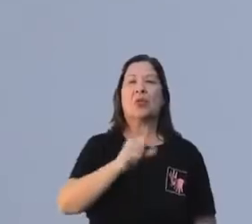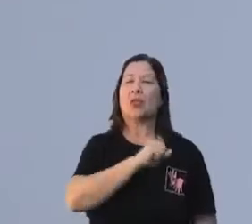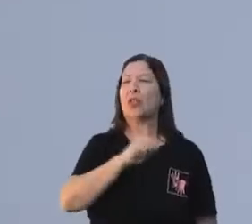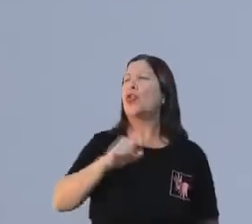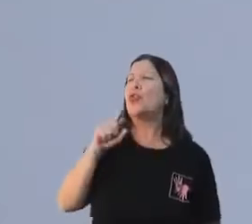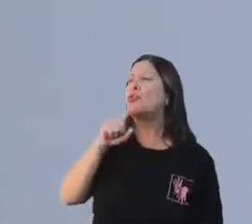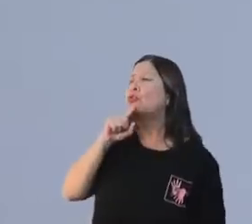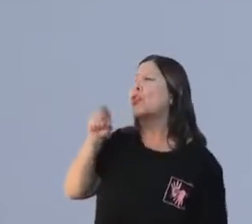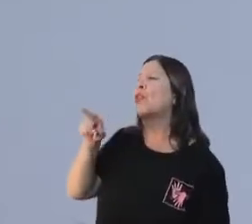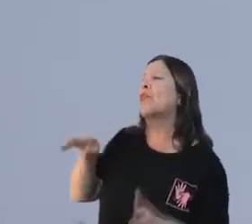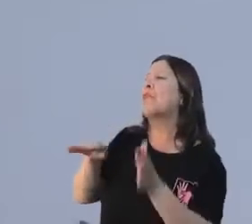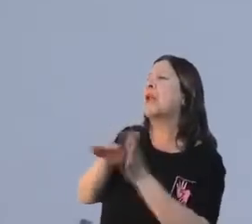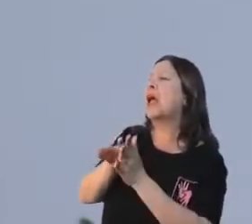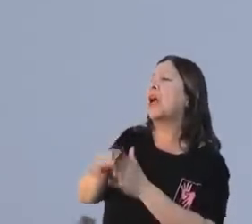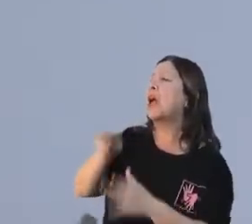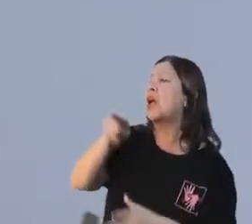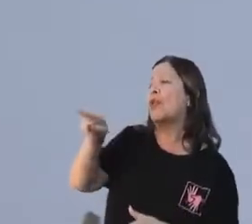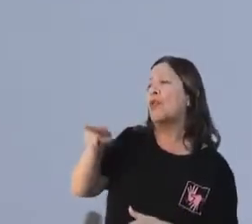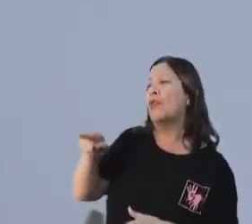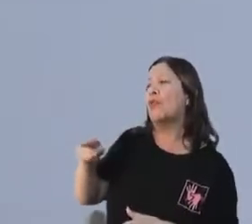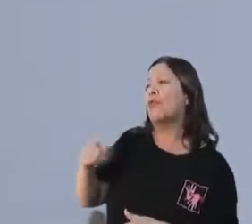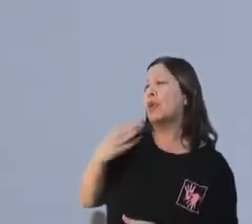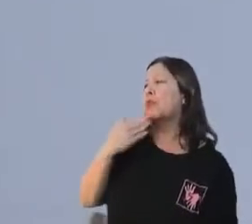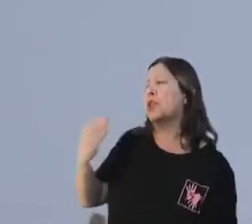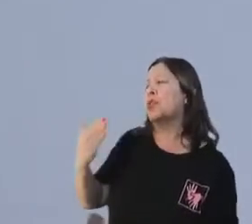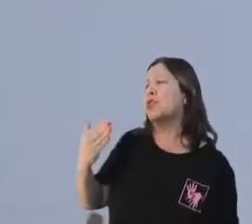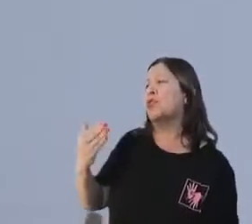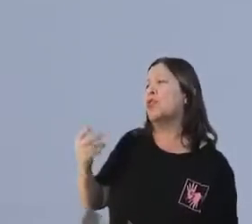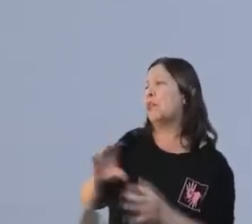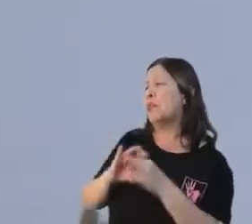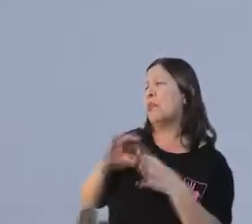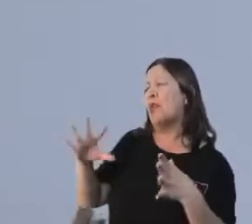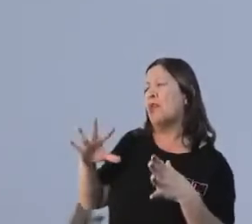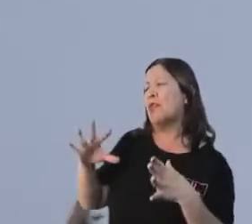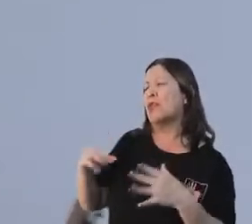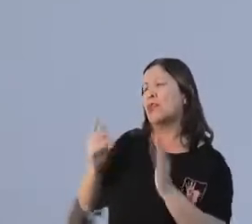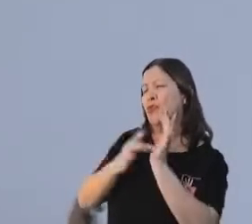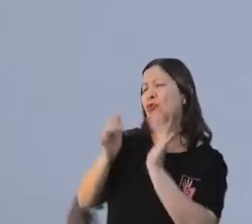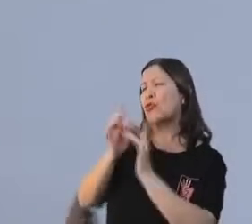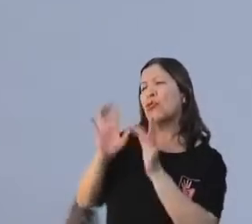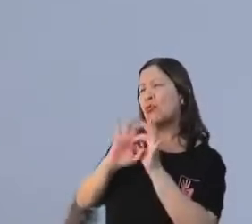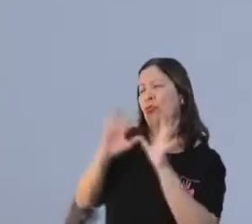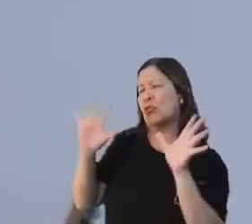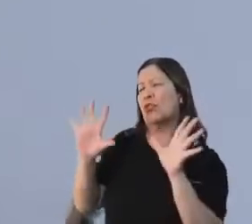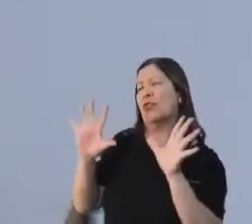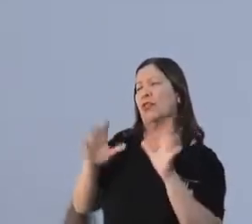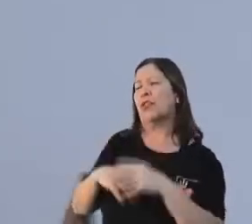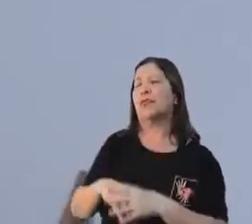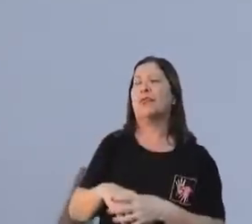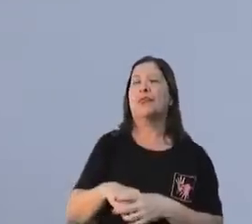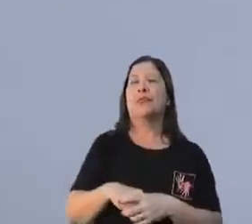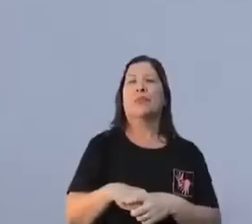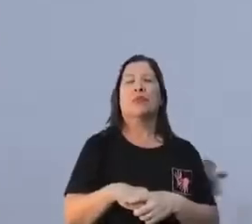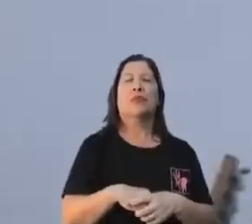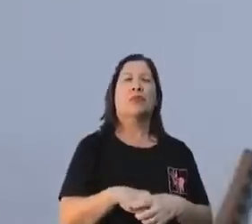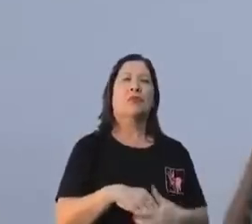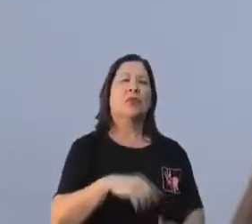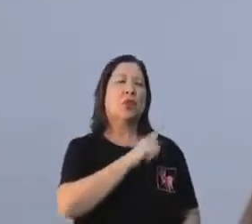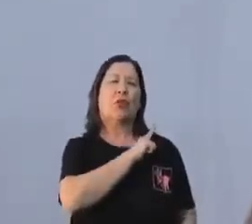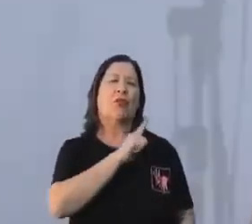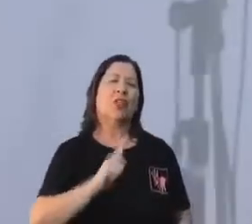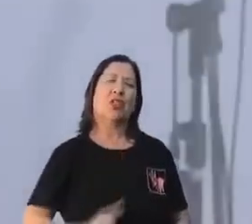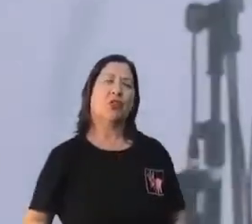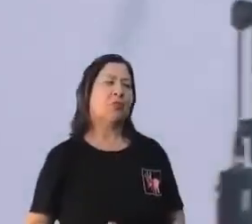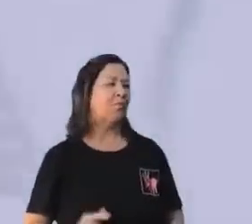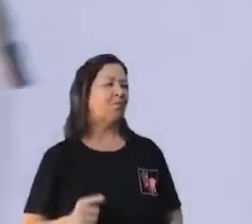para tirar o corpo de Jesus da cruz, para sepultá-lo, eu tenho um sepulcro novo, vou emprestar e etc e tal. Aí o governador disse, não deu prazo para